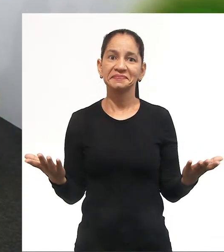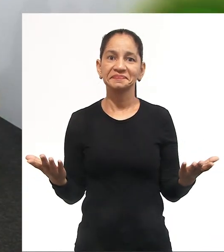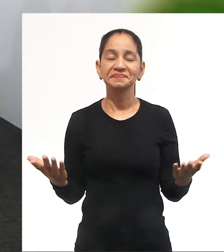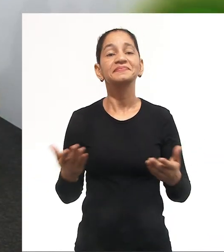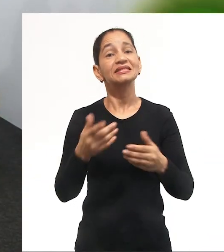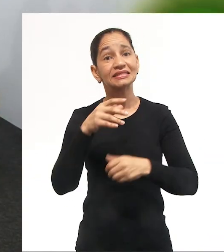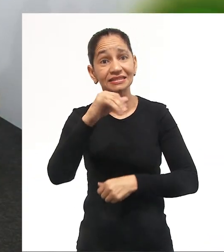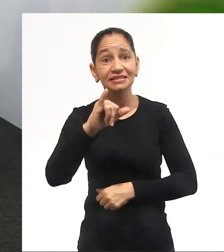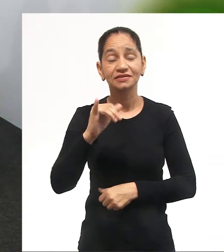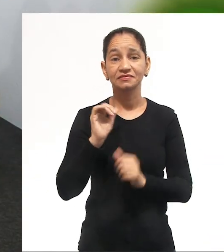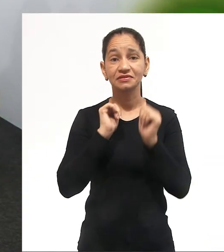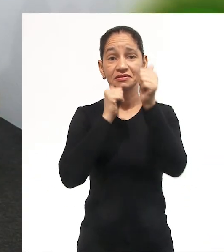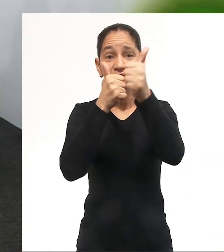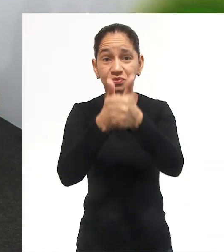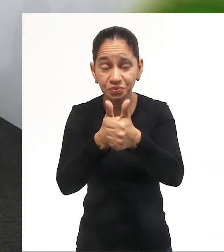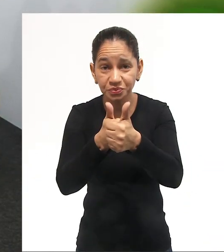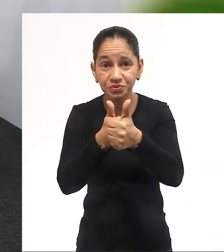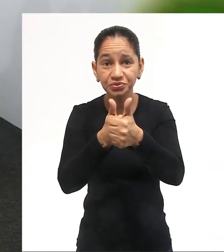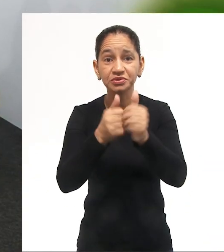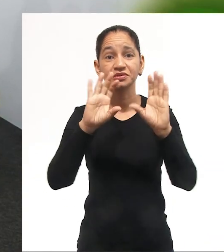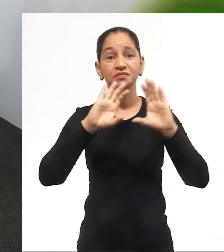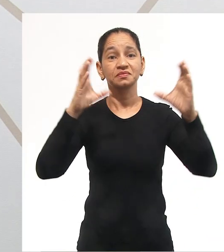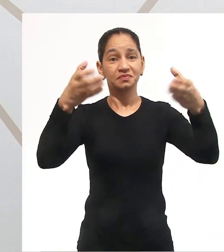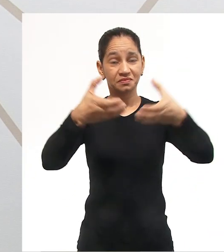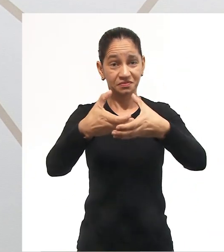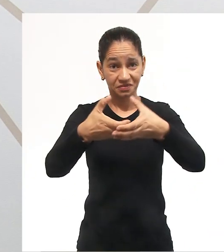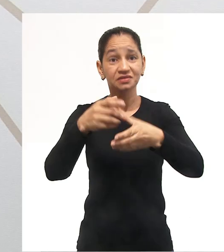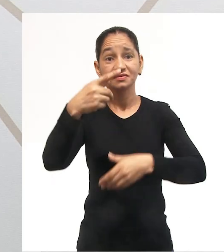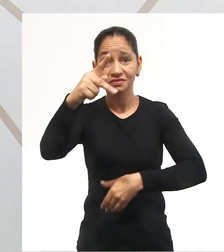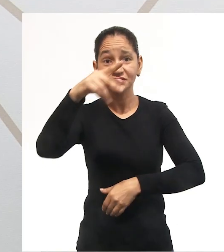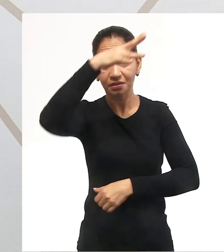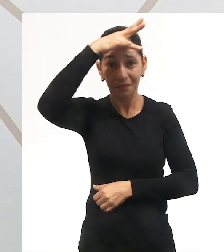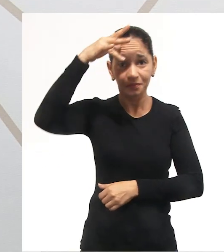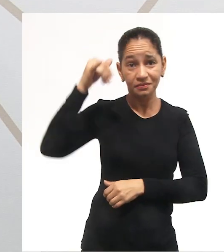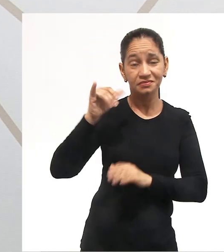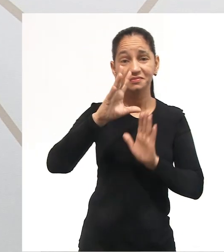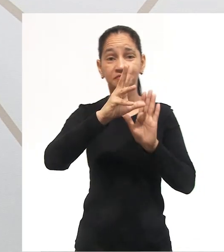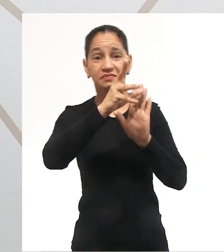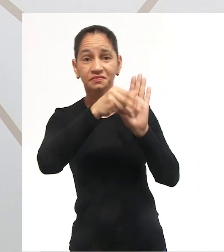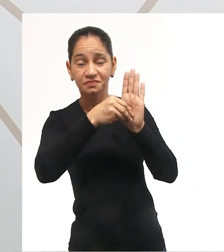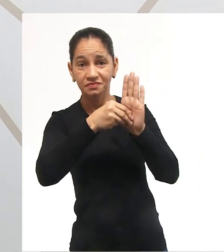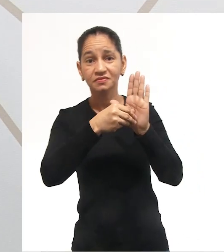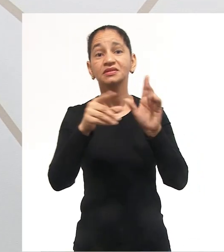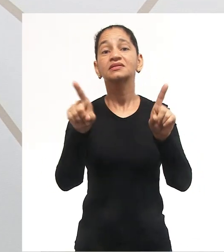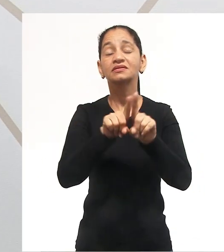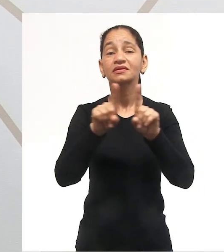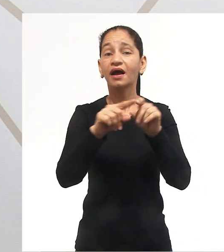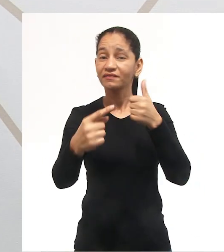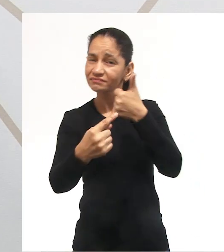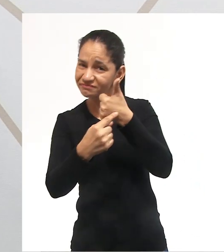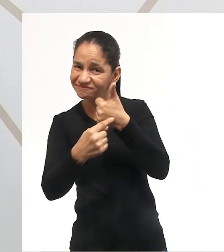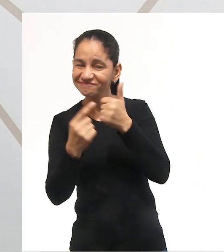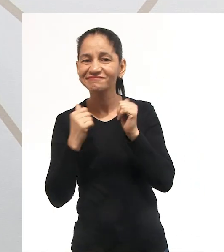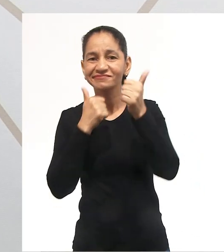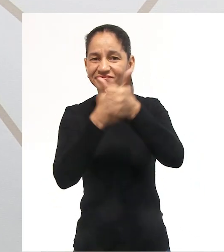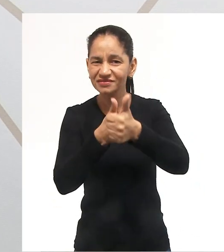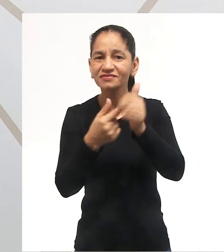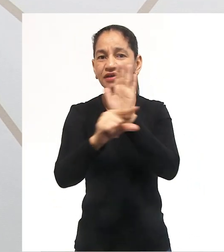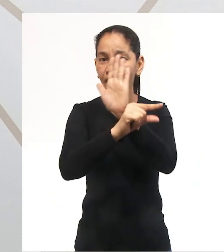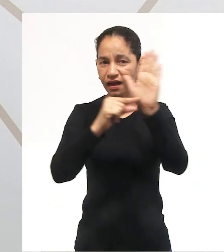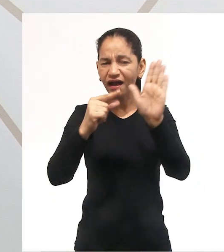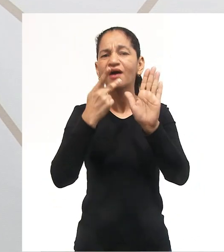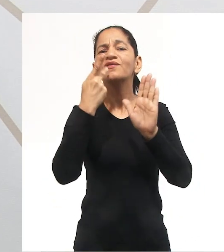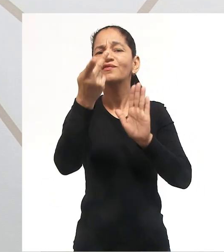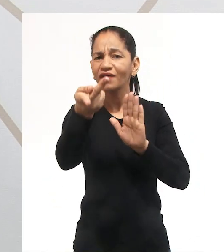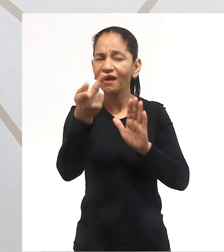então, se você acompanha o Congresso Amazônico de Pedagogia, curte o post, dá o like, vai lá, faz o seu